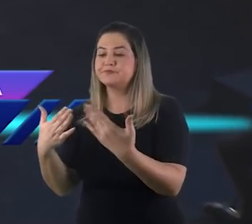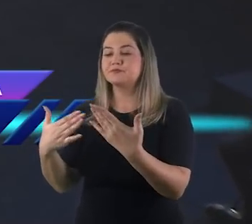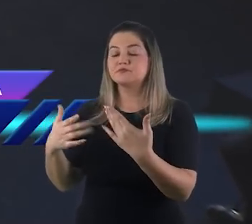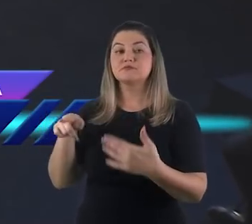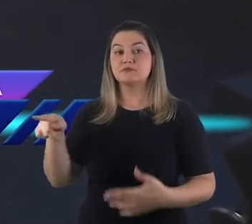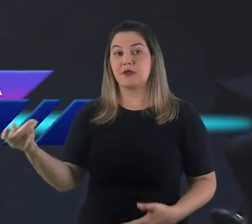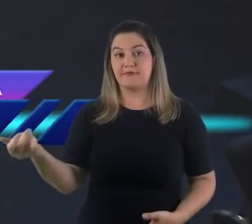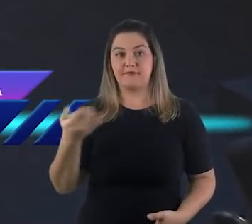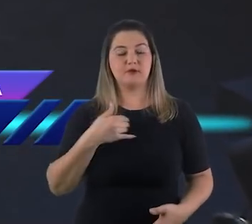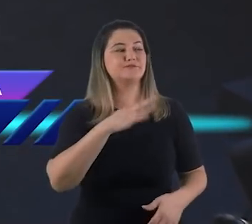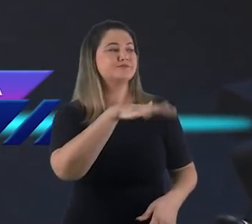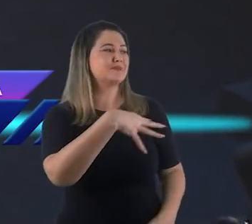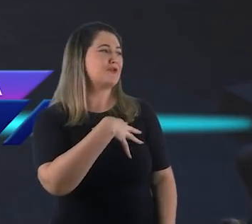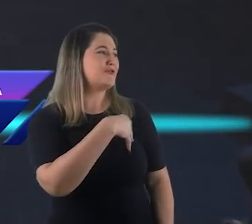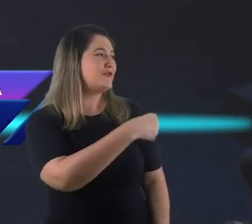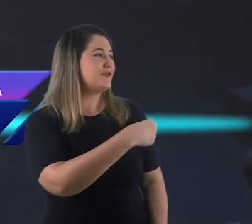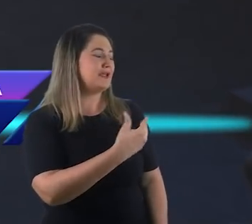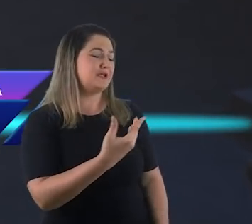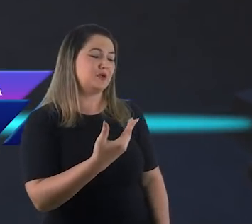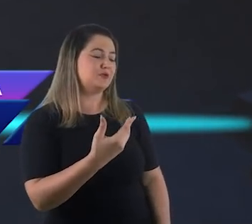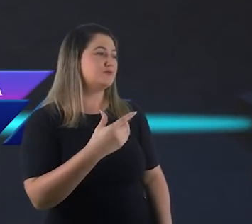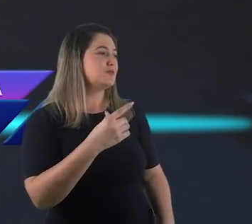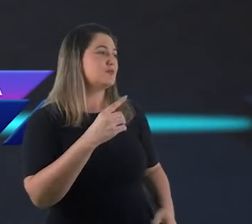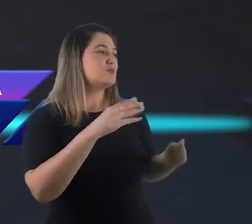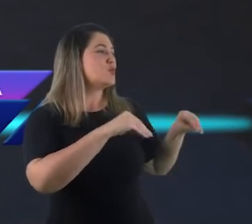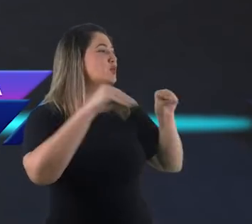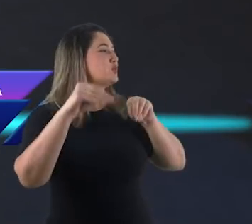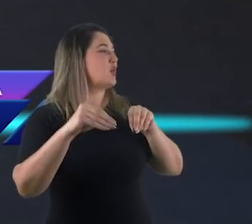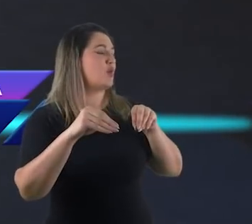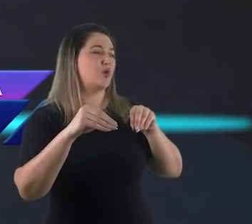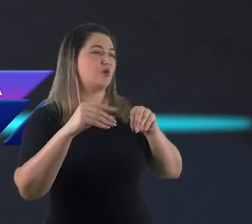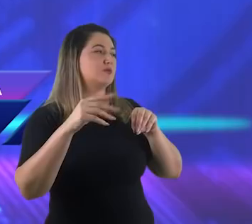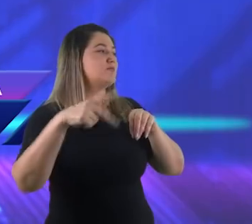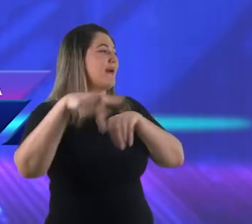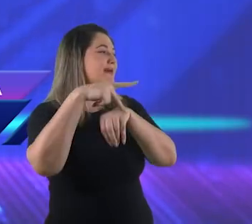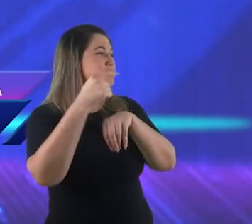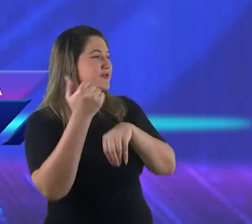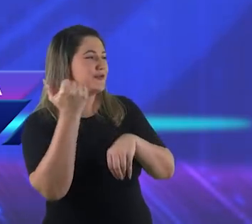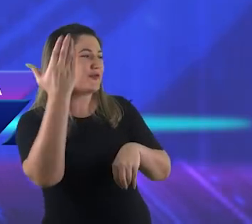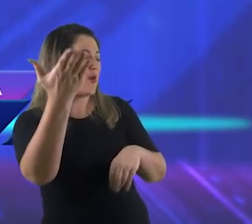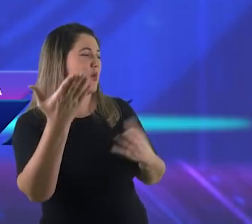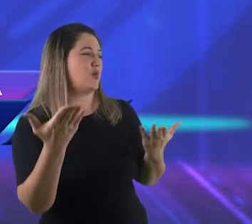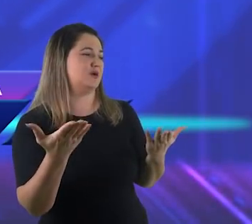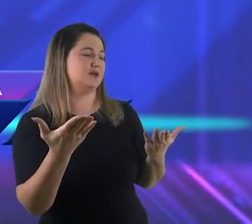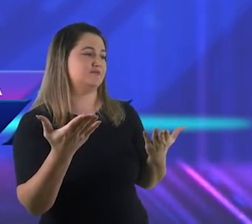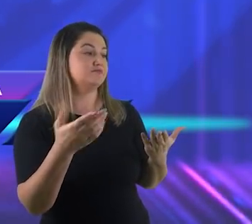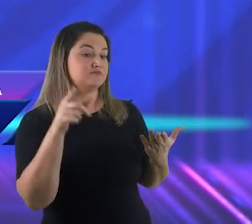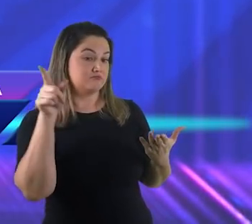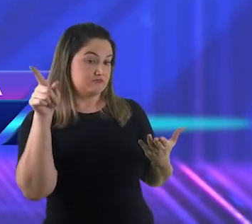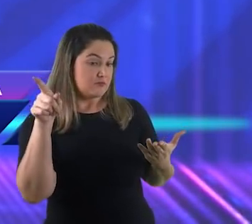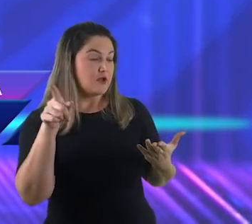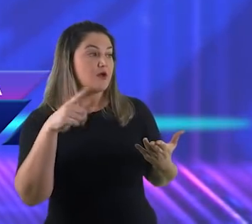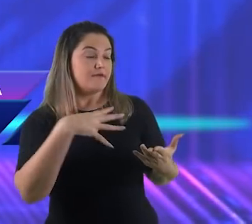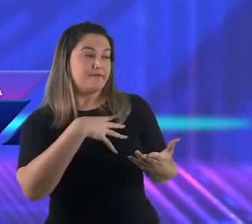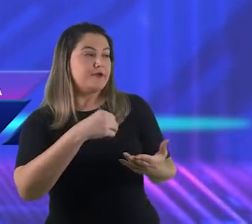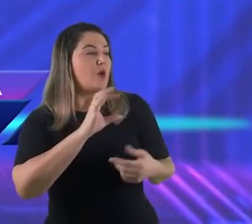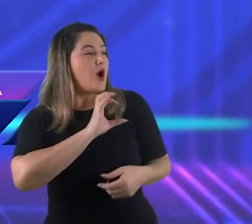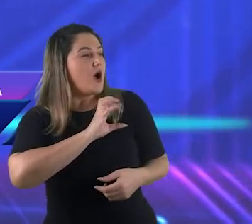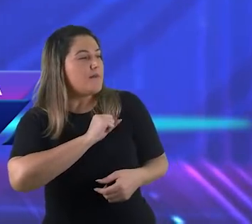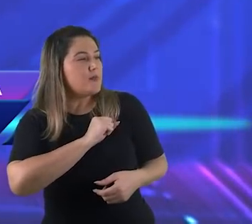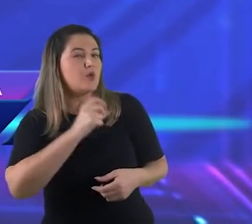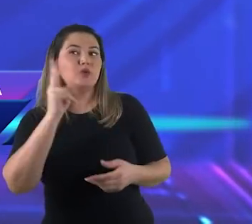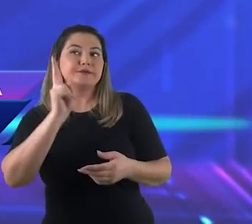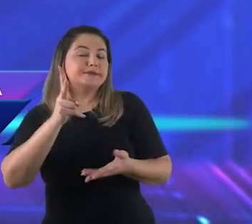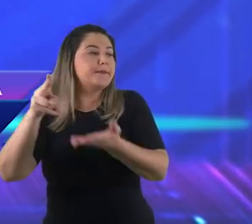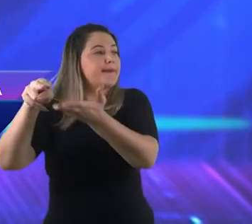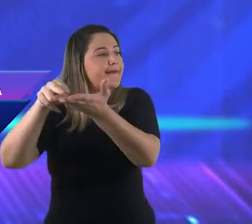olha, o meu filho não vive mais comigo, ele mora fora daqui, em outro país. E ele é um filho muito amoroso, porque ele